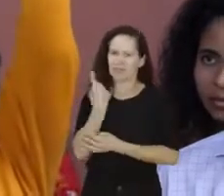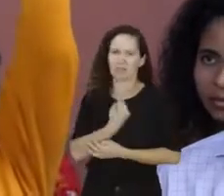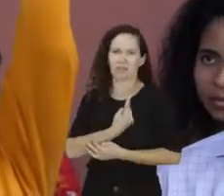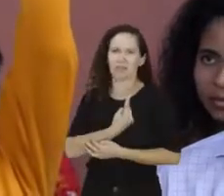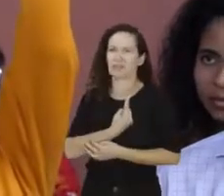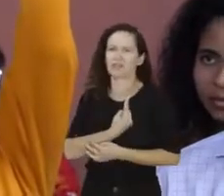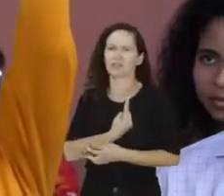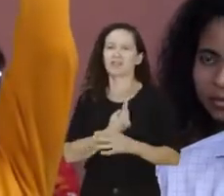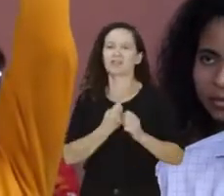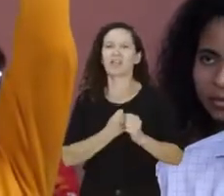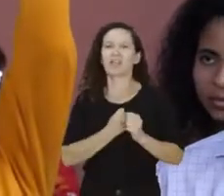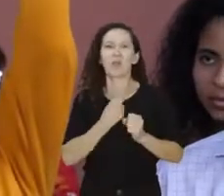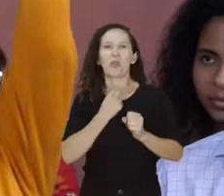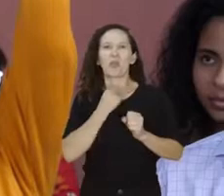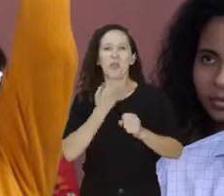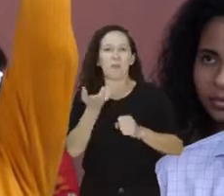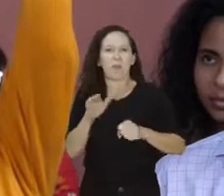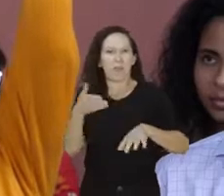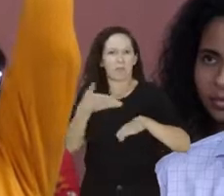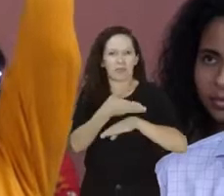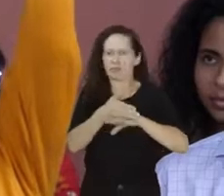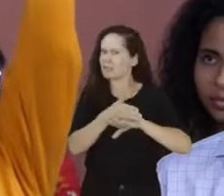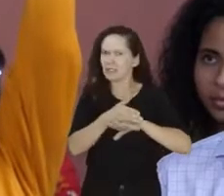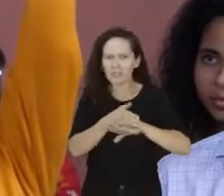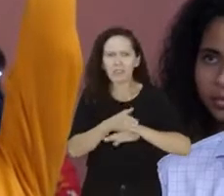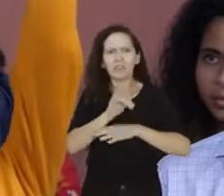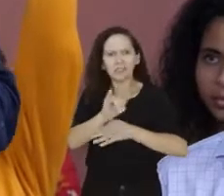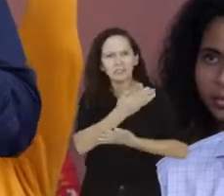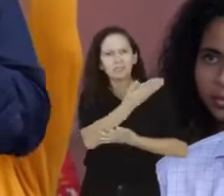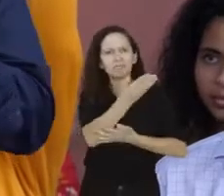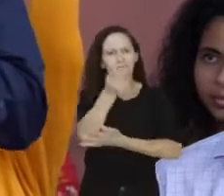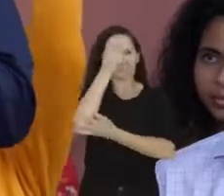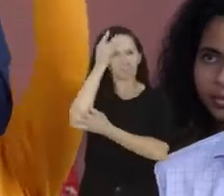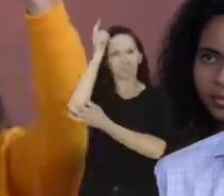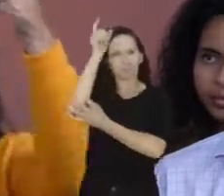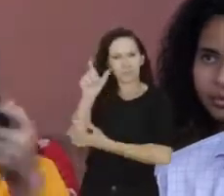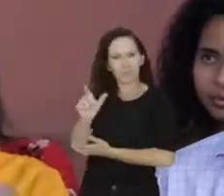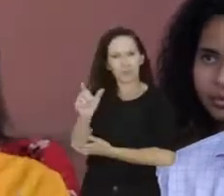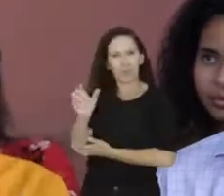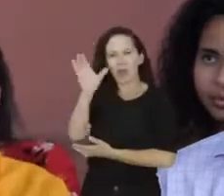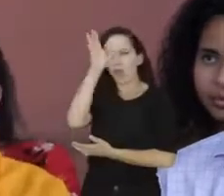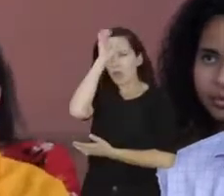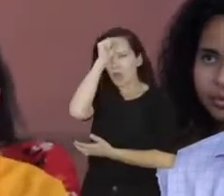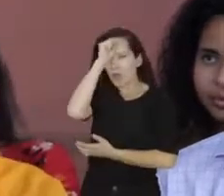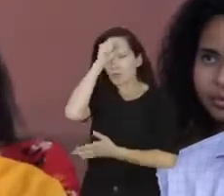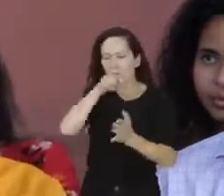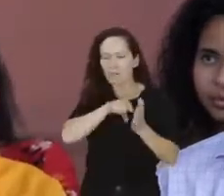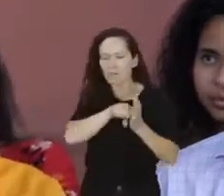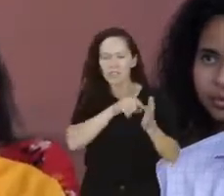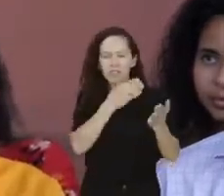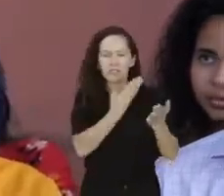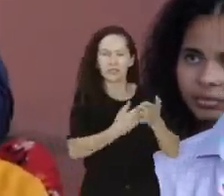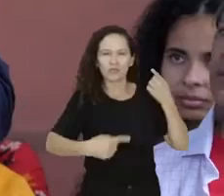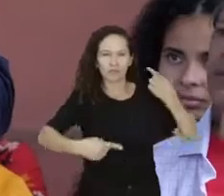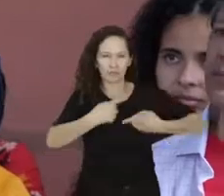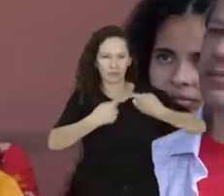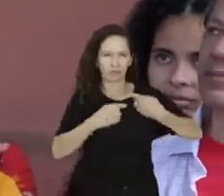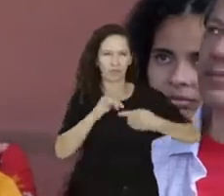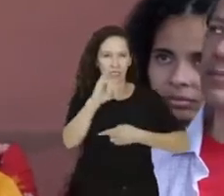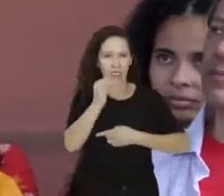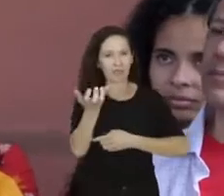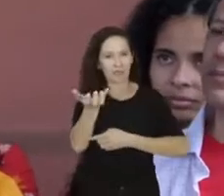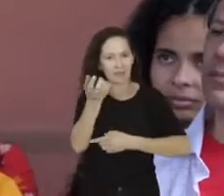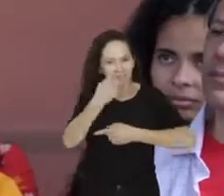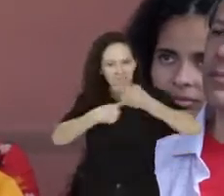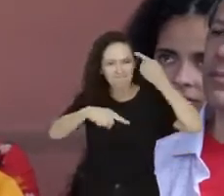participação. Mas se você é uma pessoa politizada, se você é uma pessoa que quer mudar o país, se